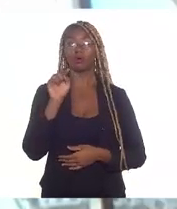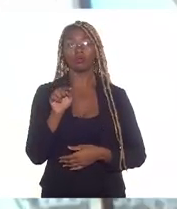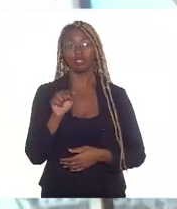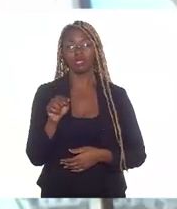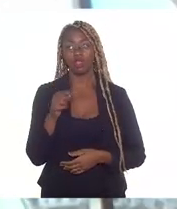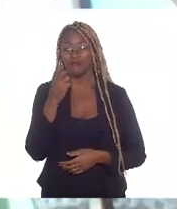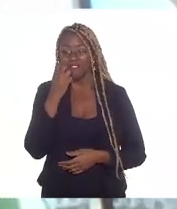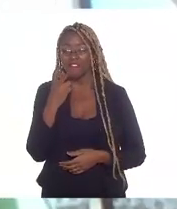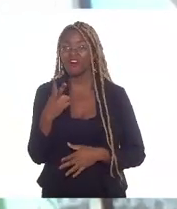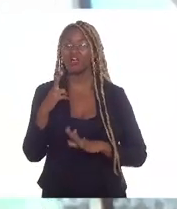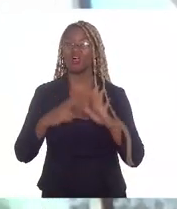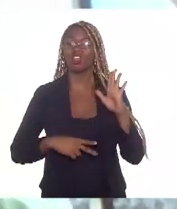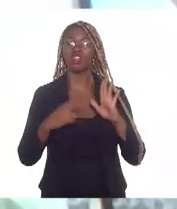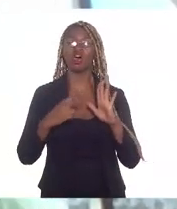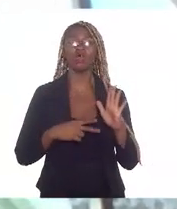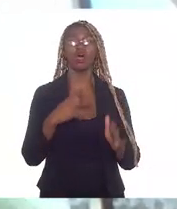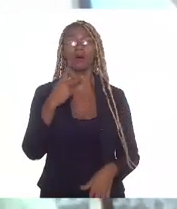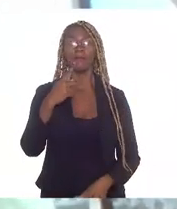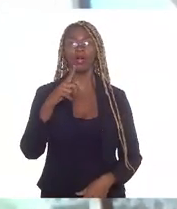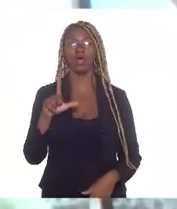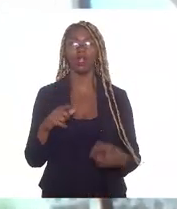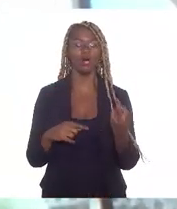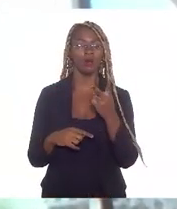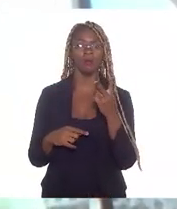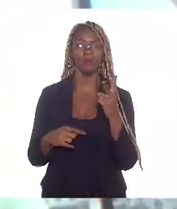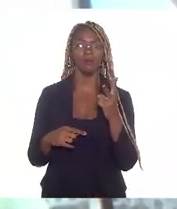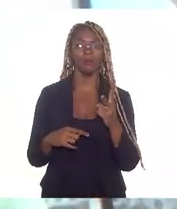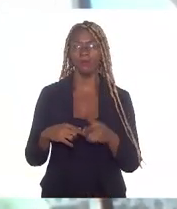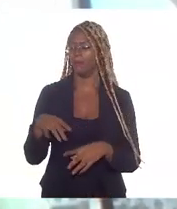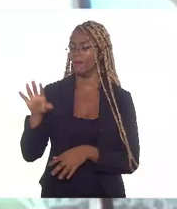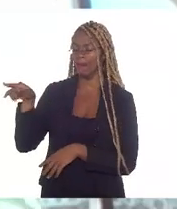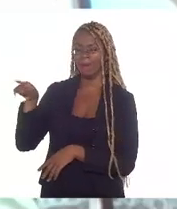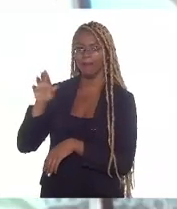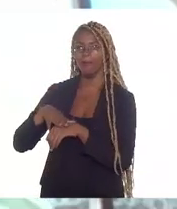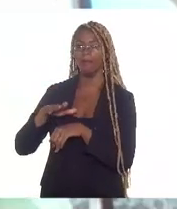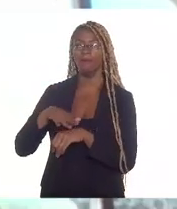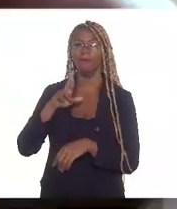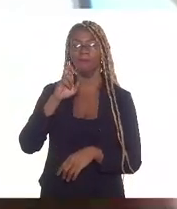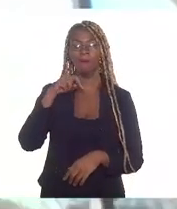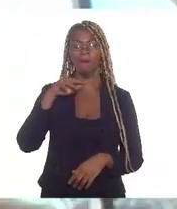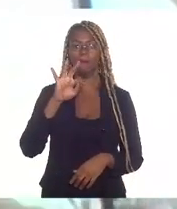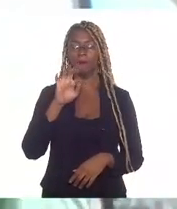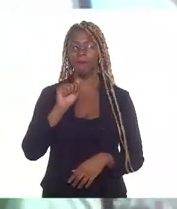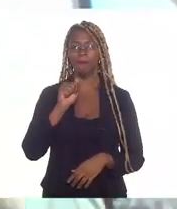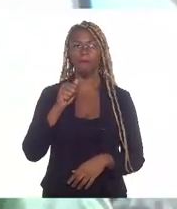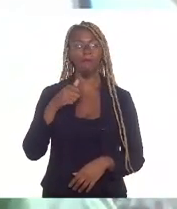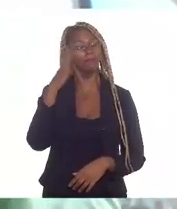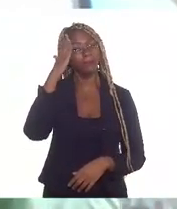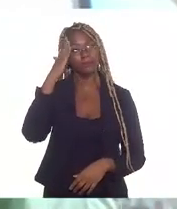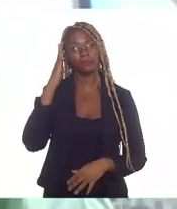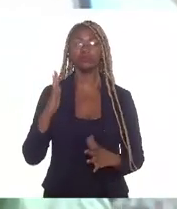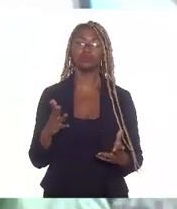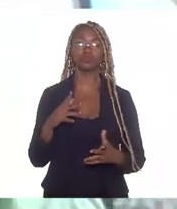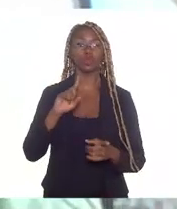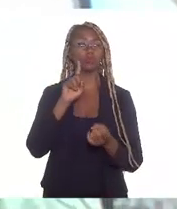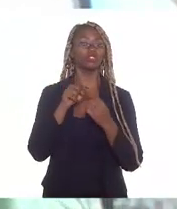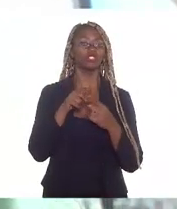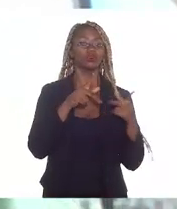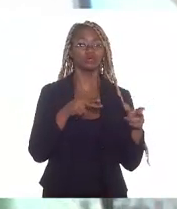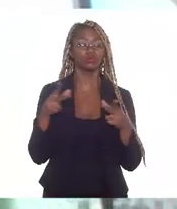dois projetos, né? A própria Renata reconhece, quer dizer, o objetivo do projeto dela é o mesmo do meu, só que o meu é de